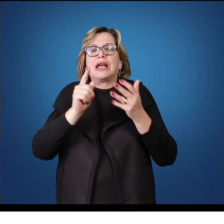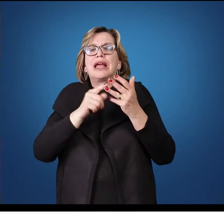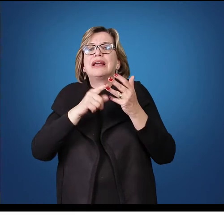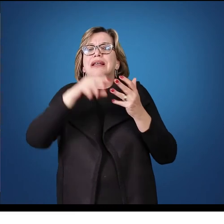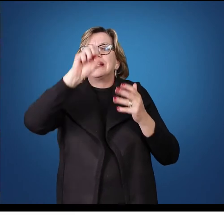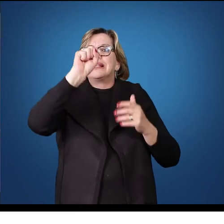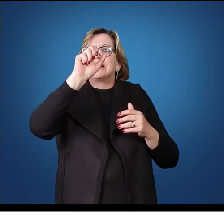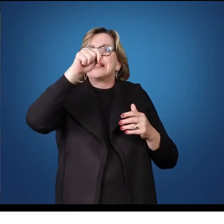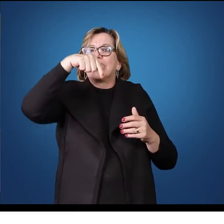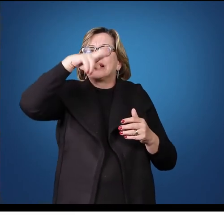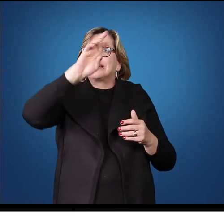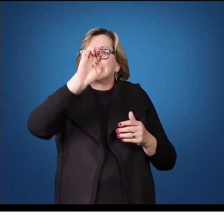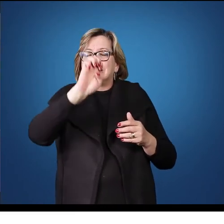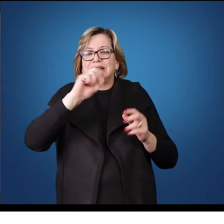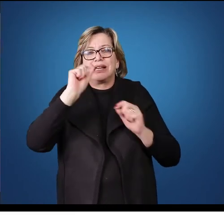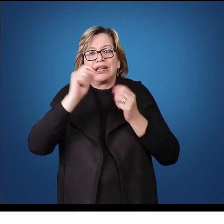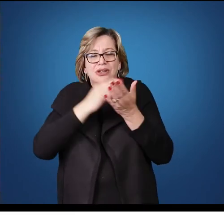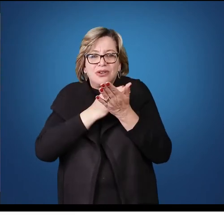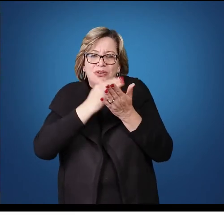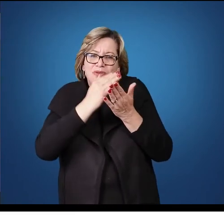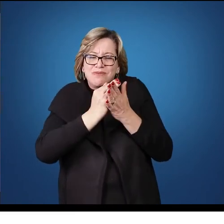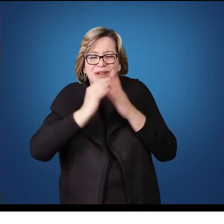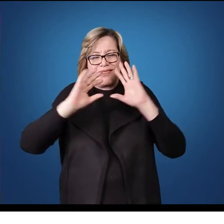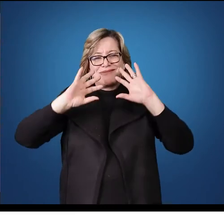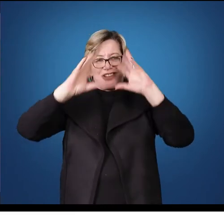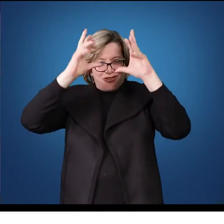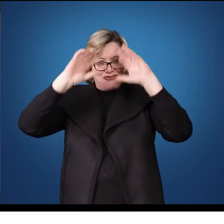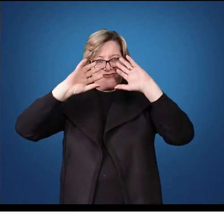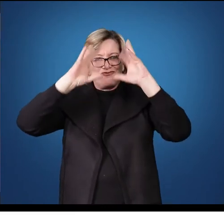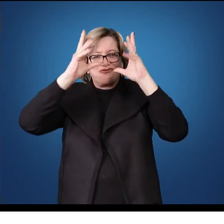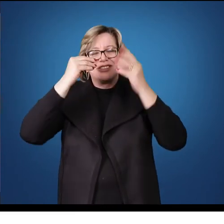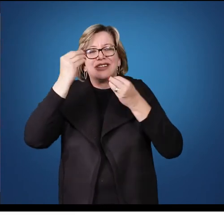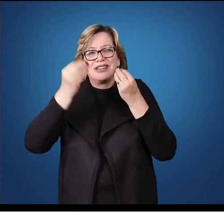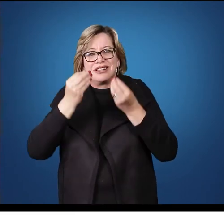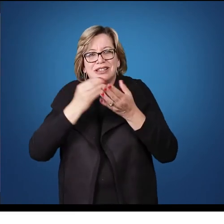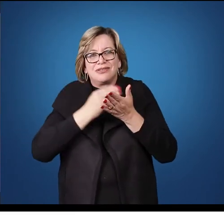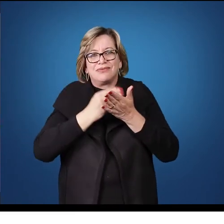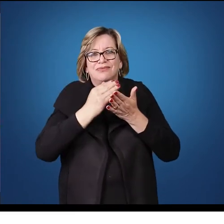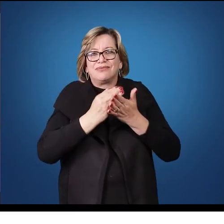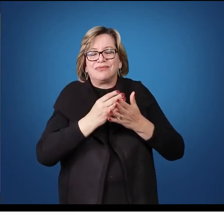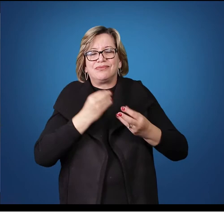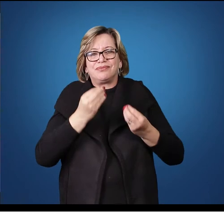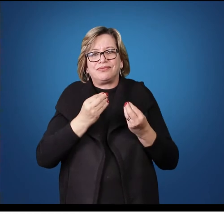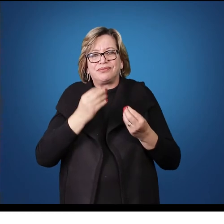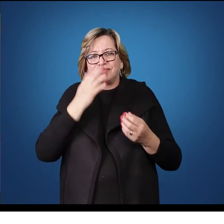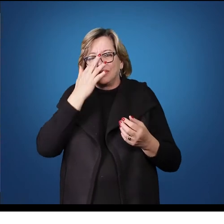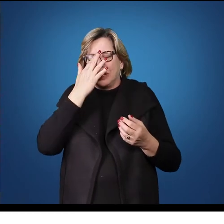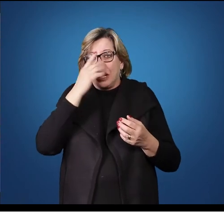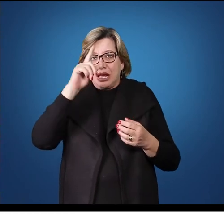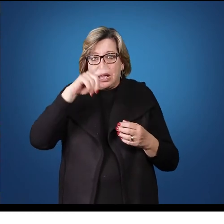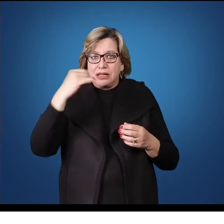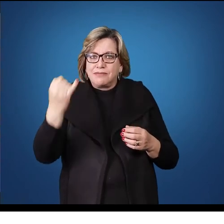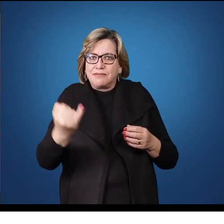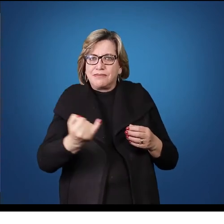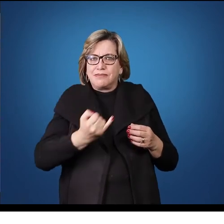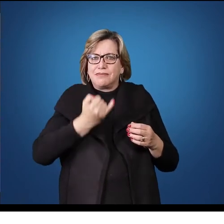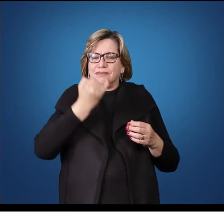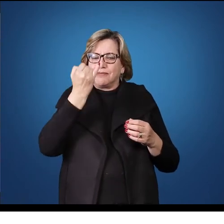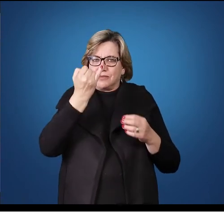ou o serviço, que é a jogada inicial para que inicie o rally. É importante que no